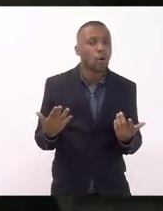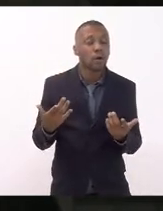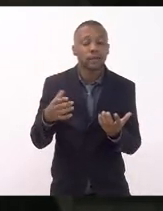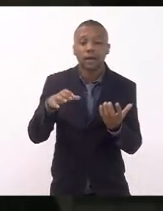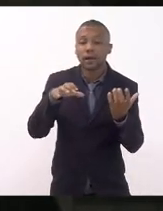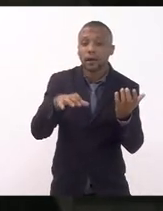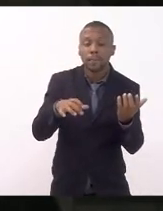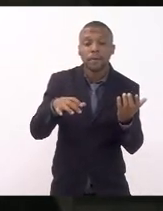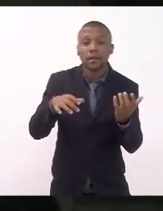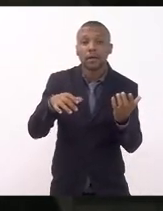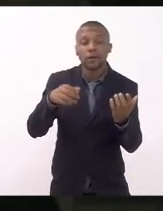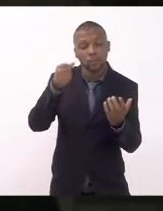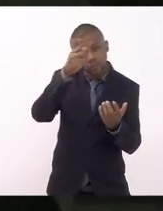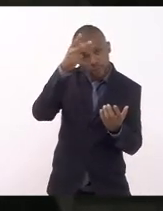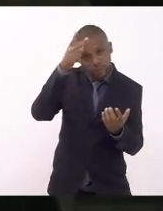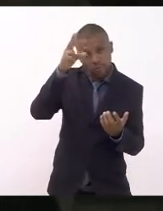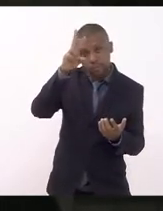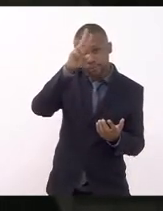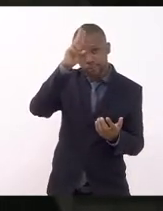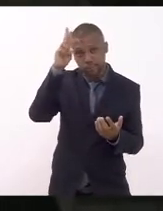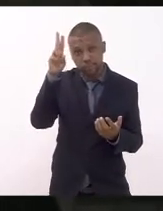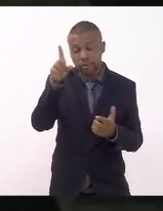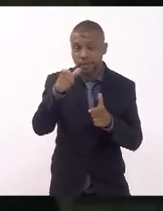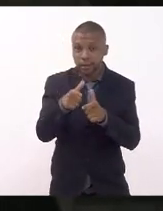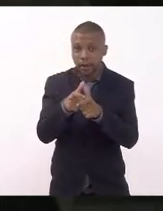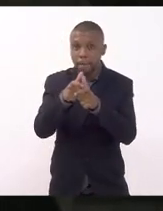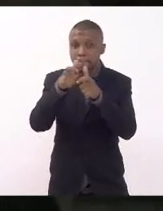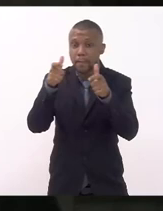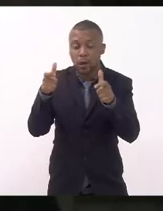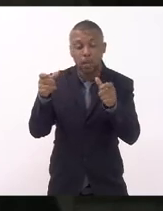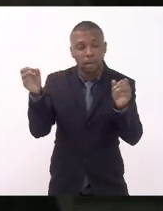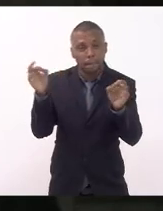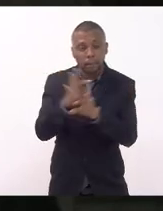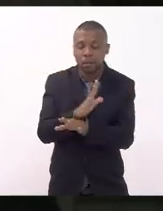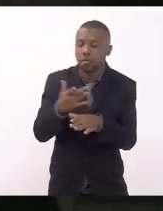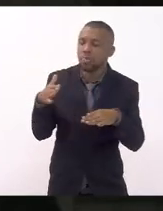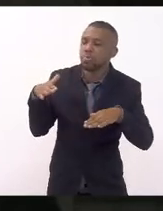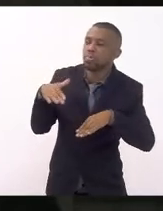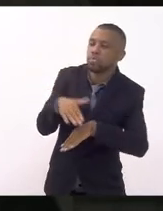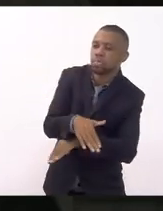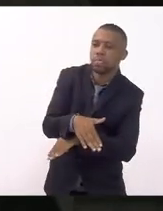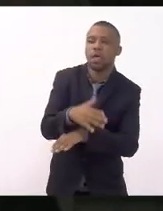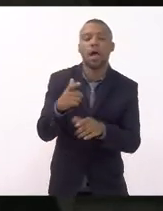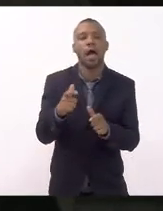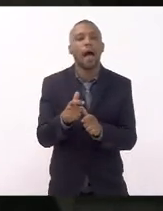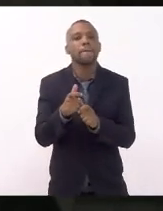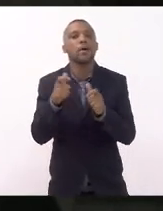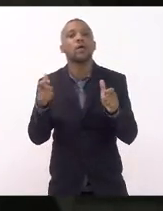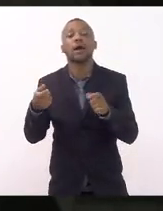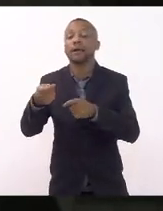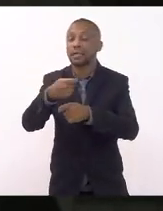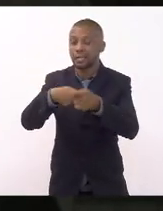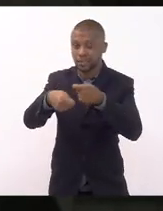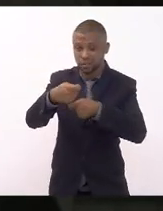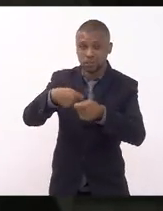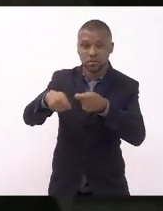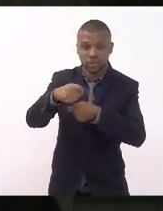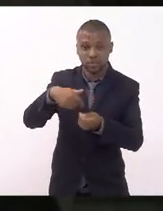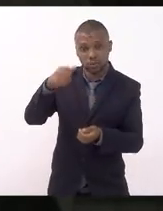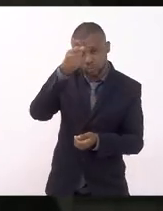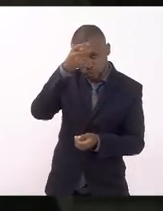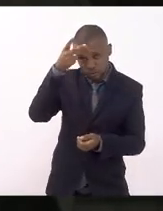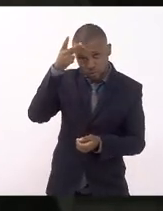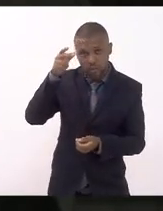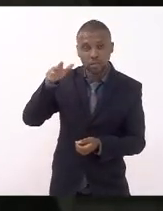Municipal de Mesquita, que é totalmente subserviente, em sua maioria, aquela administração municipal foi